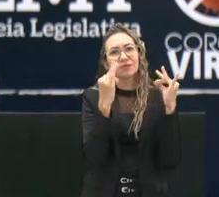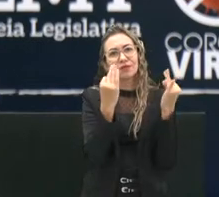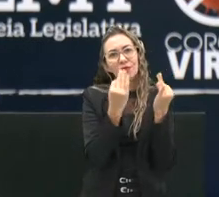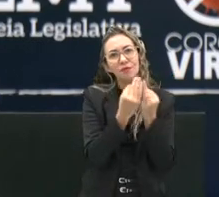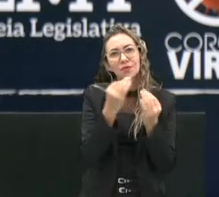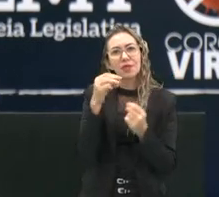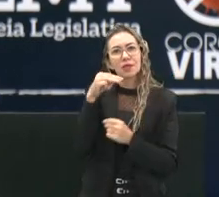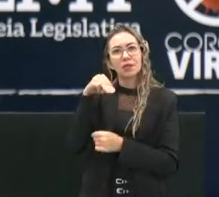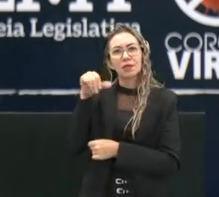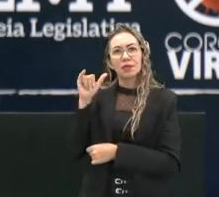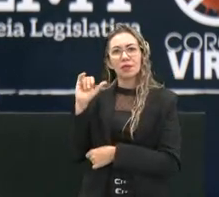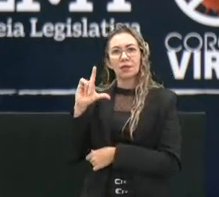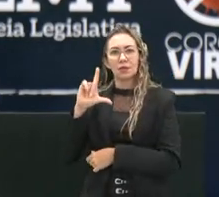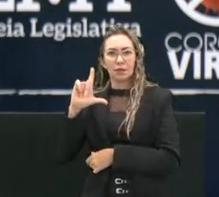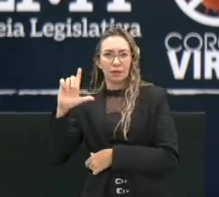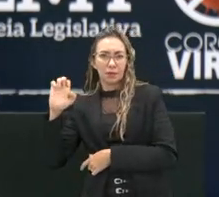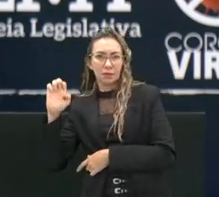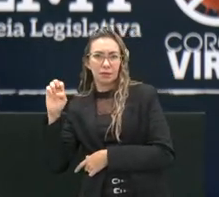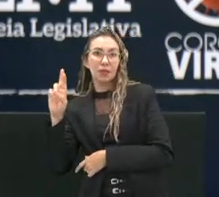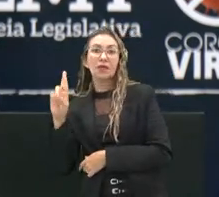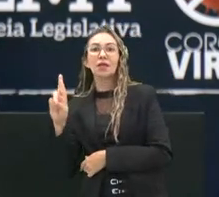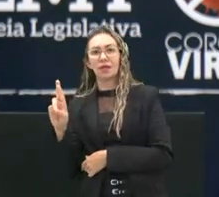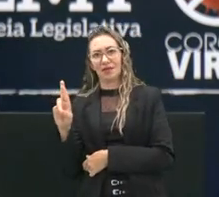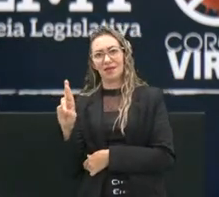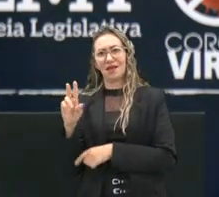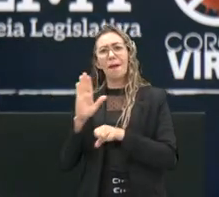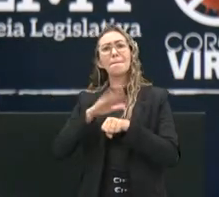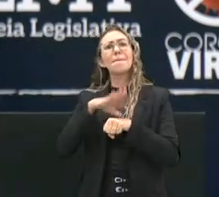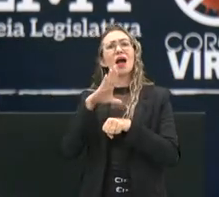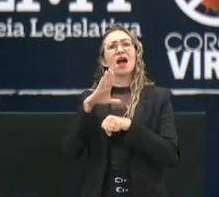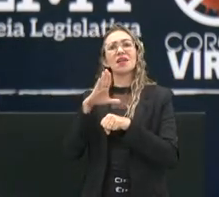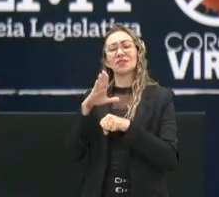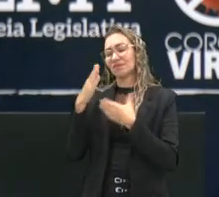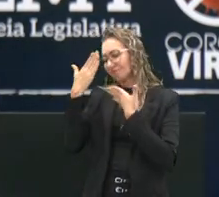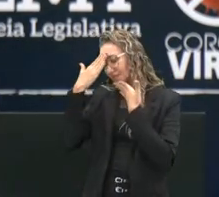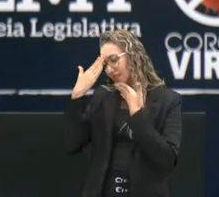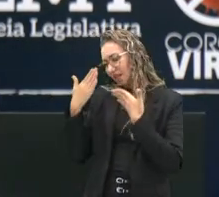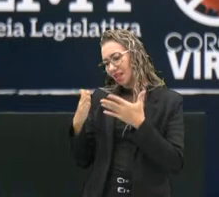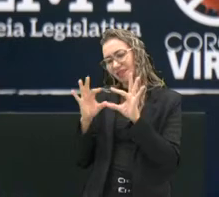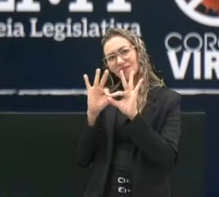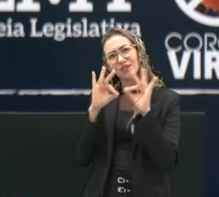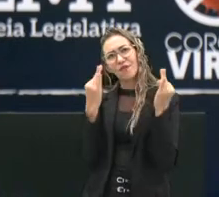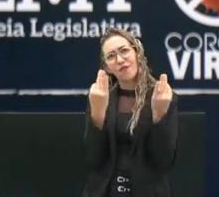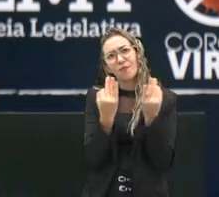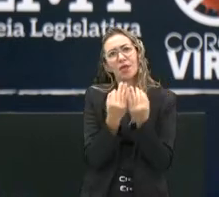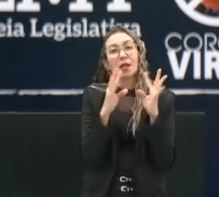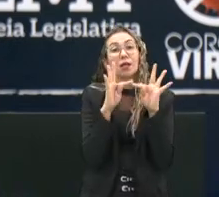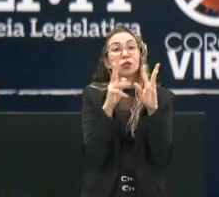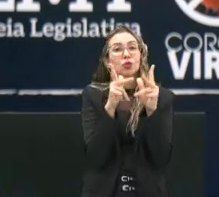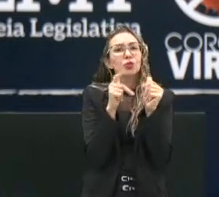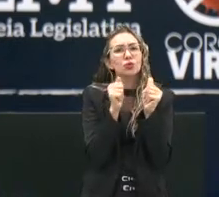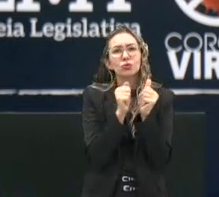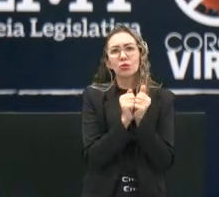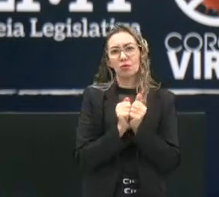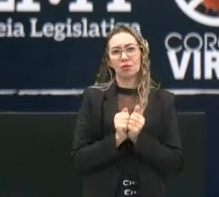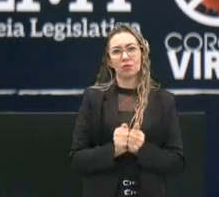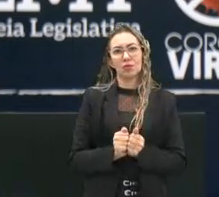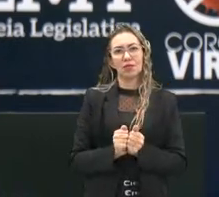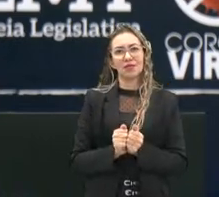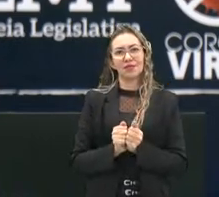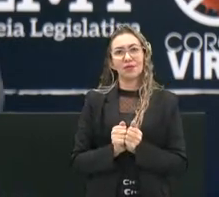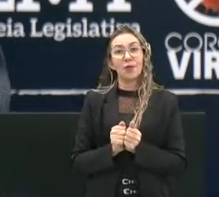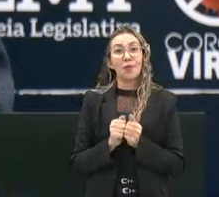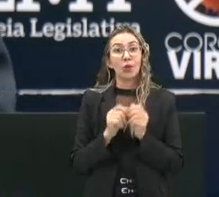e, mais que parabenizar, agradecer a toda a família Miller, a todos, por tanta